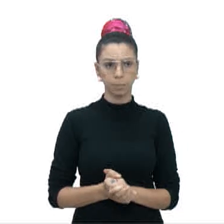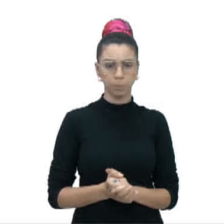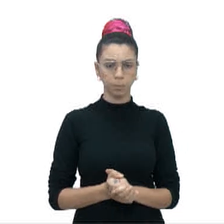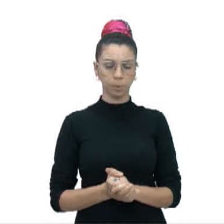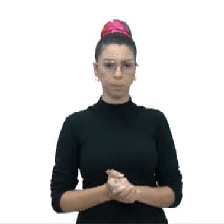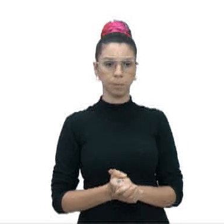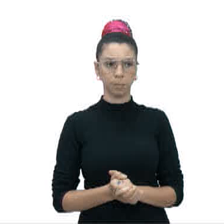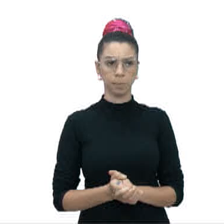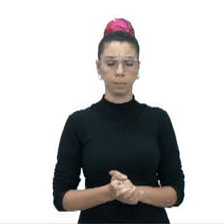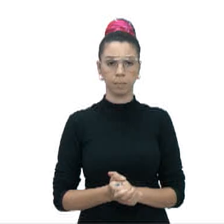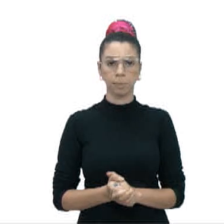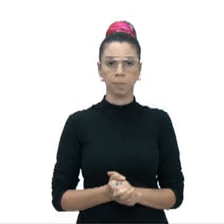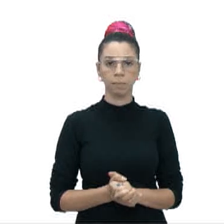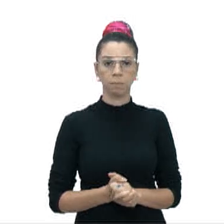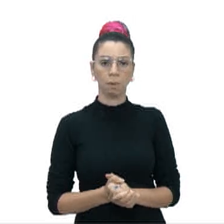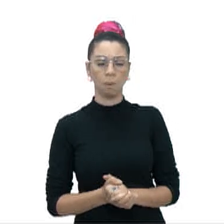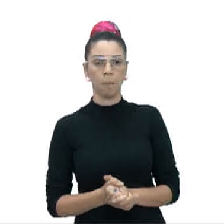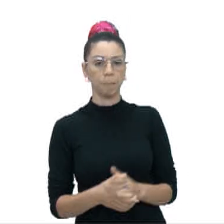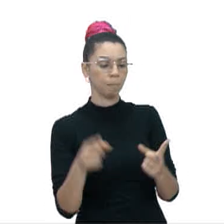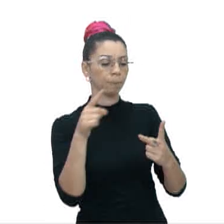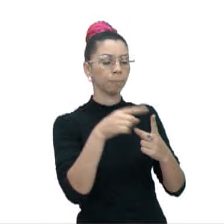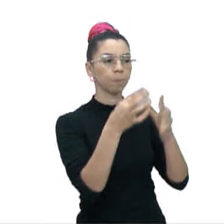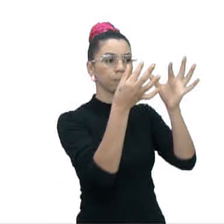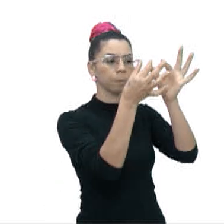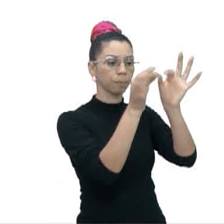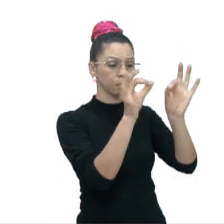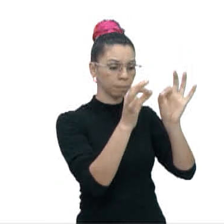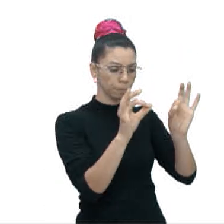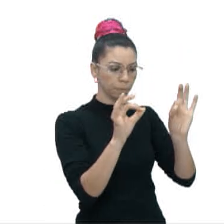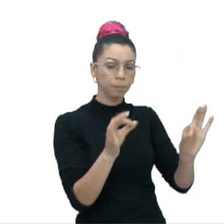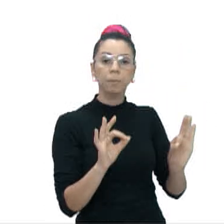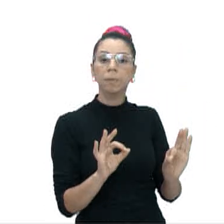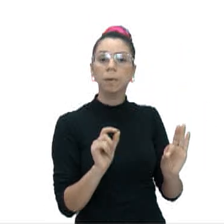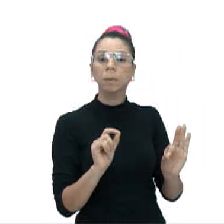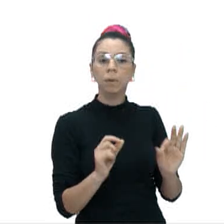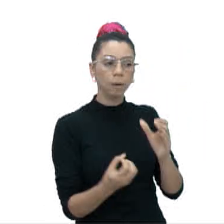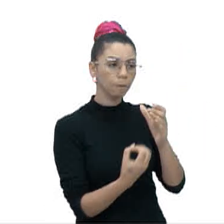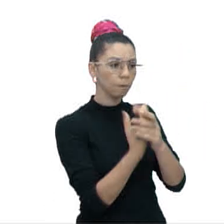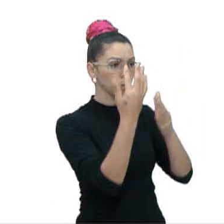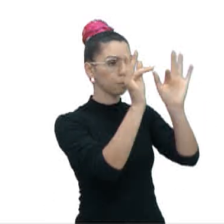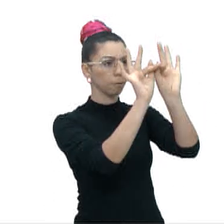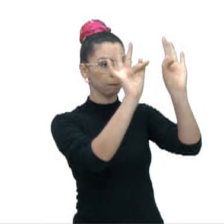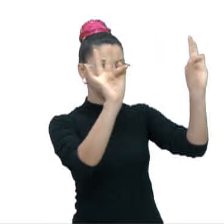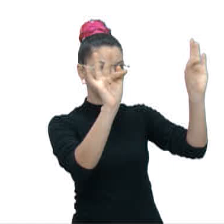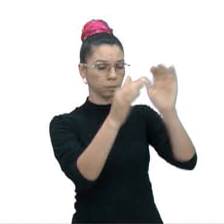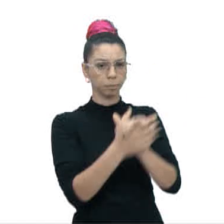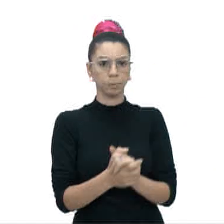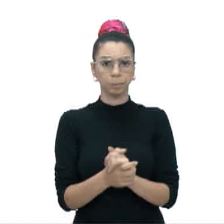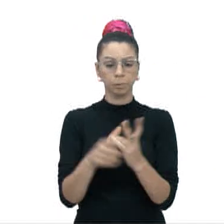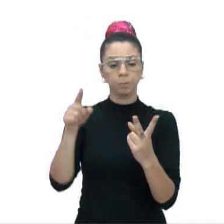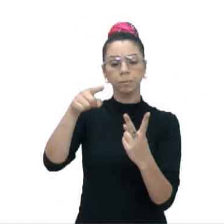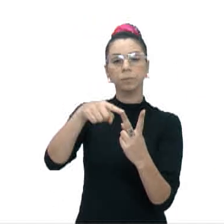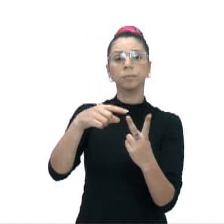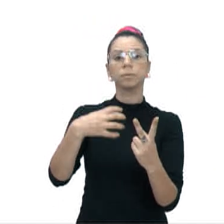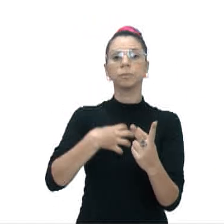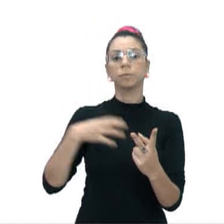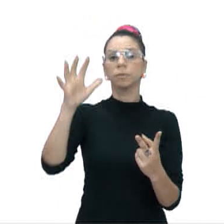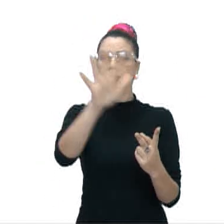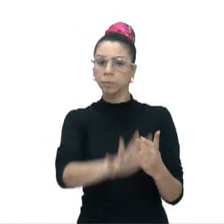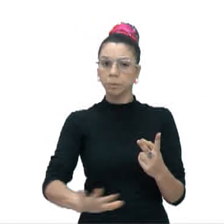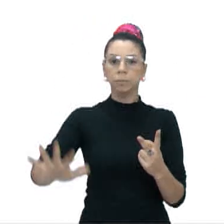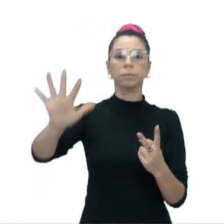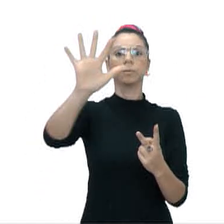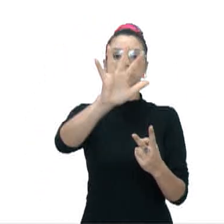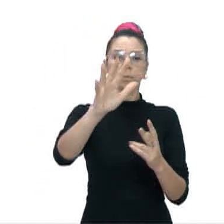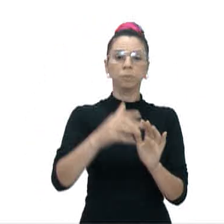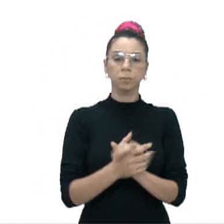O componente sintático é o sistema de regras que definem a formação de frases. O componente semântico é o sistema de